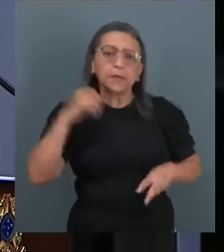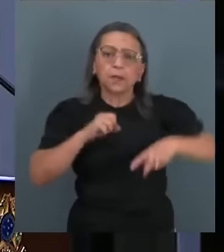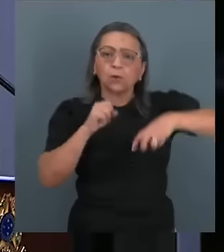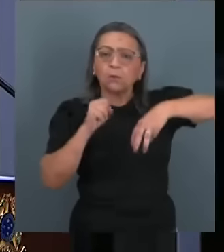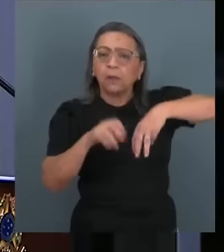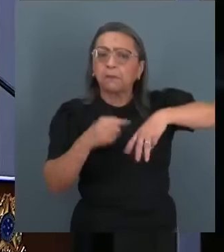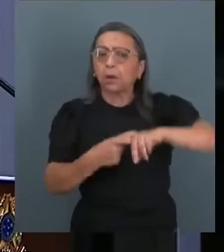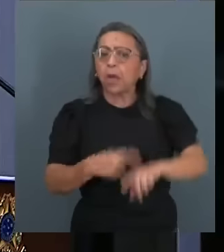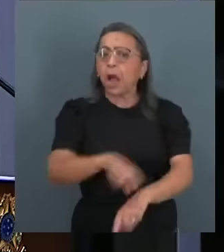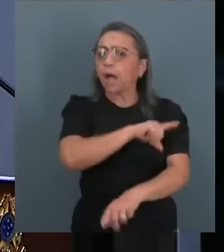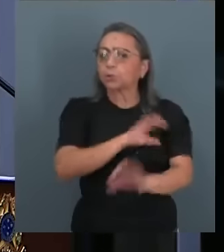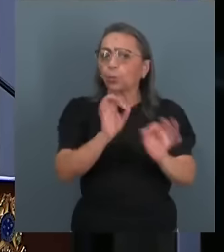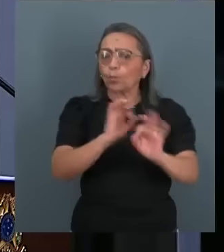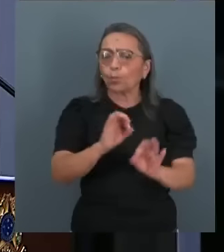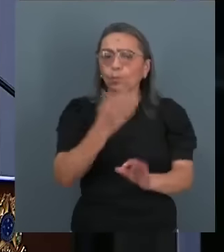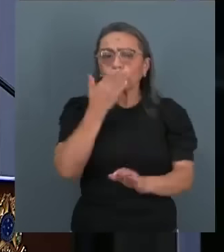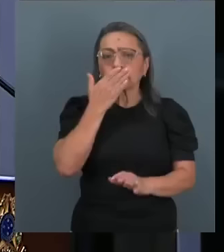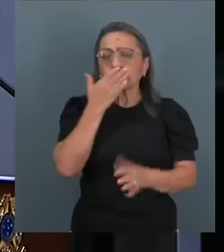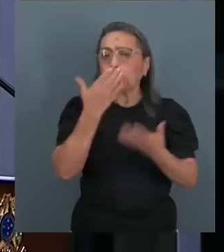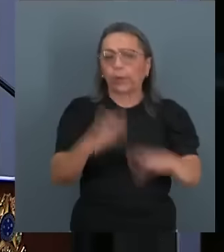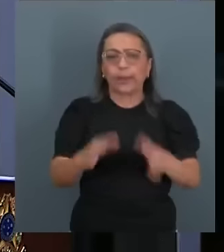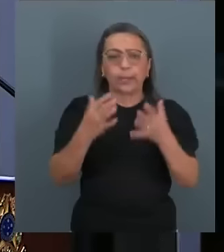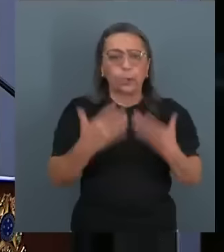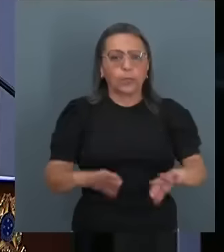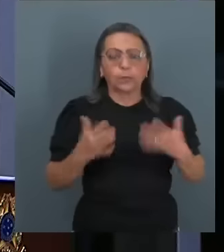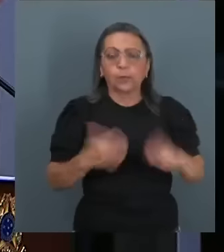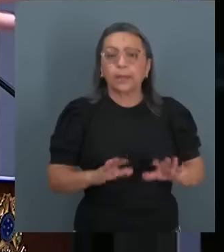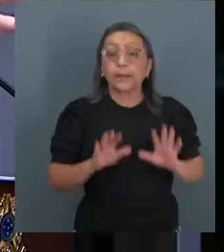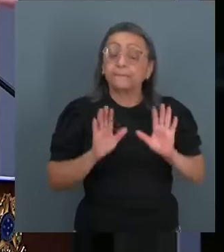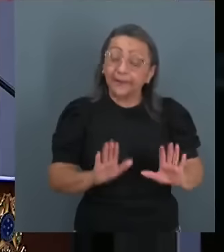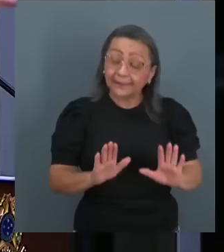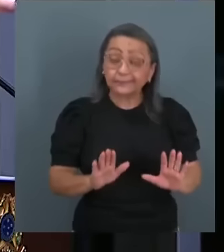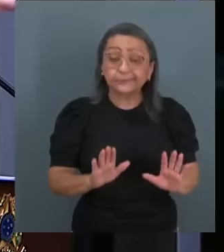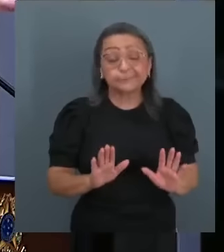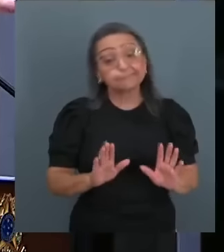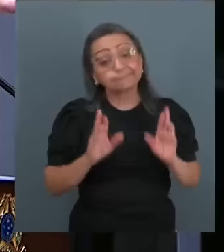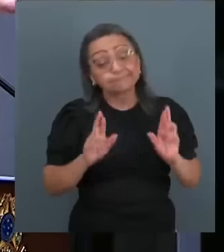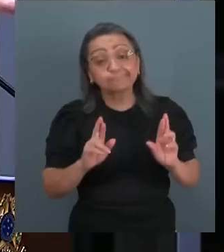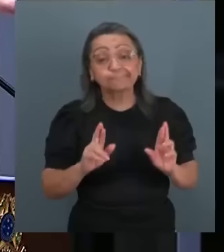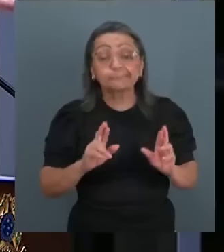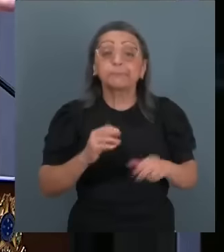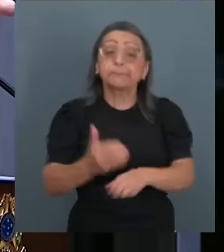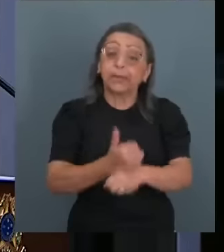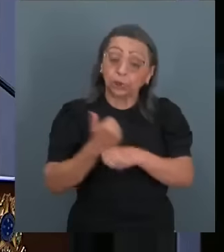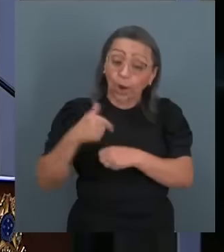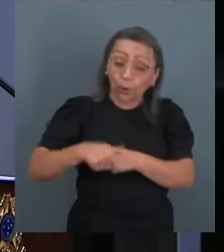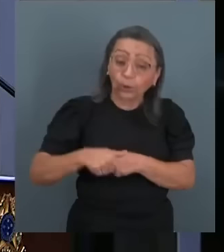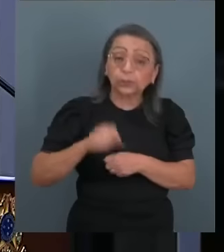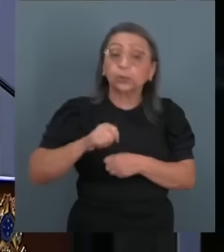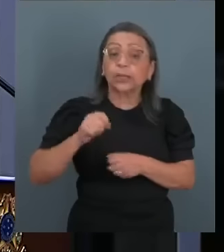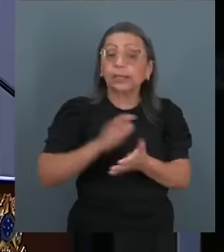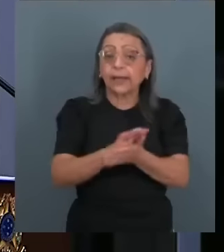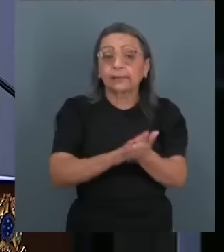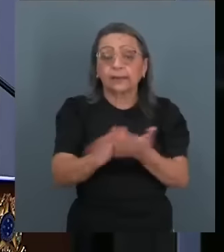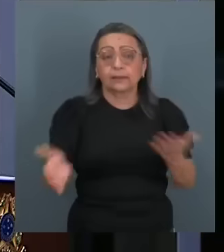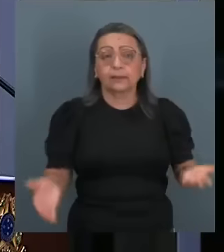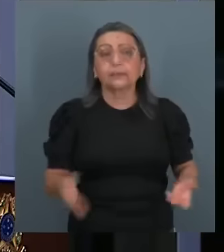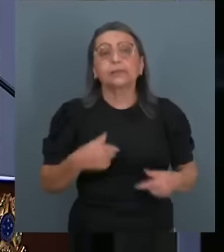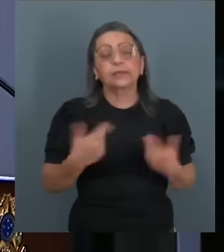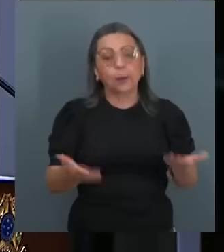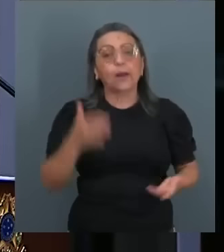E eu quero dizer que antes tarde do que nunca, né? E eu vou